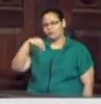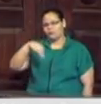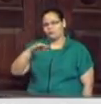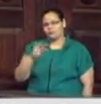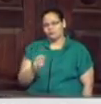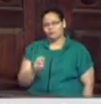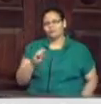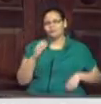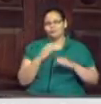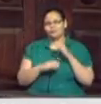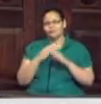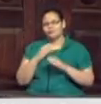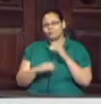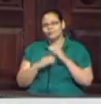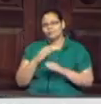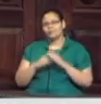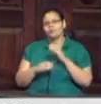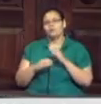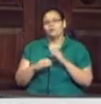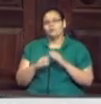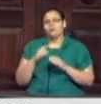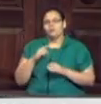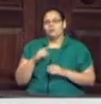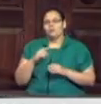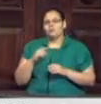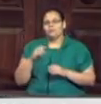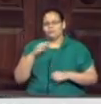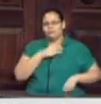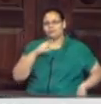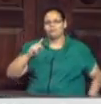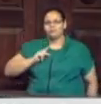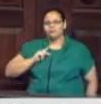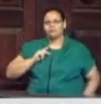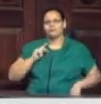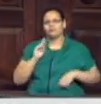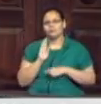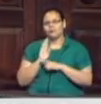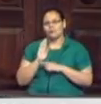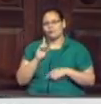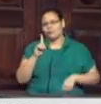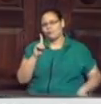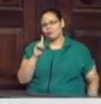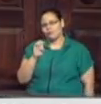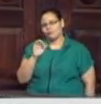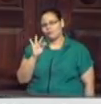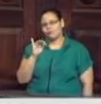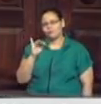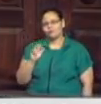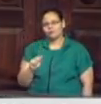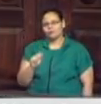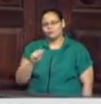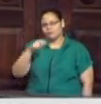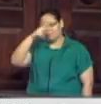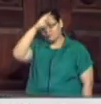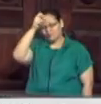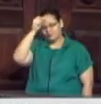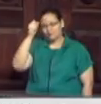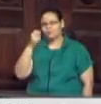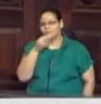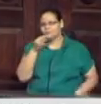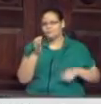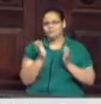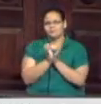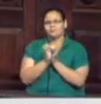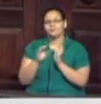sobre a comunicação ao Ministério Público e à Defensoria Pública nos casos de desistência da adoção. Pareceres da Comissão de